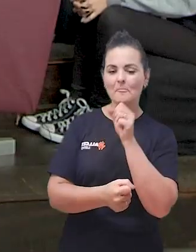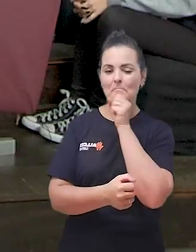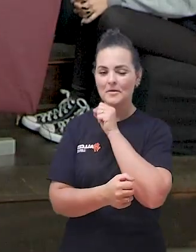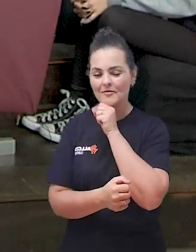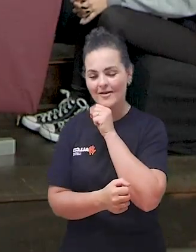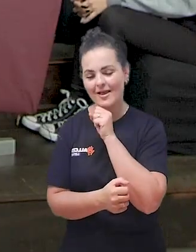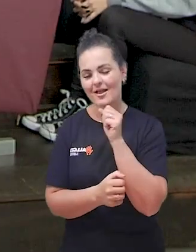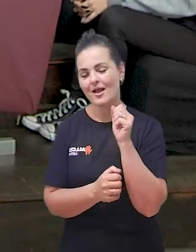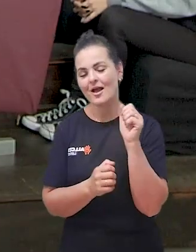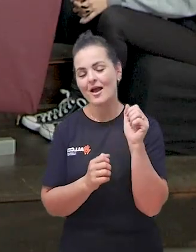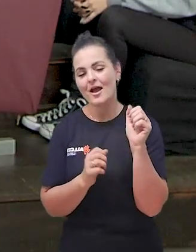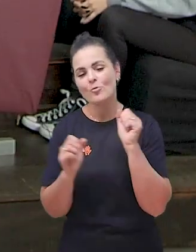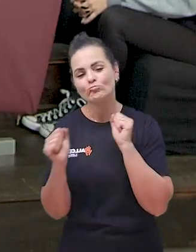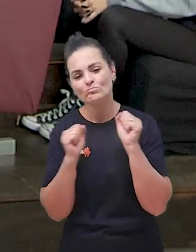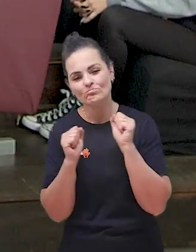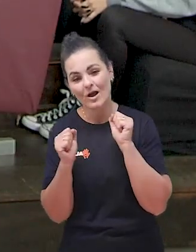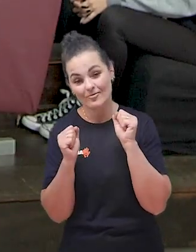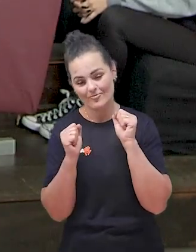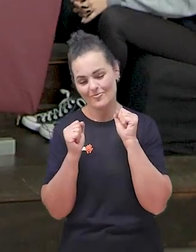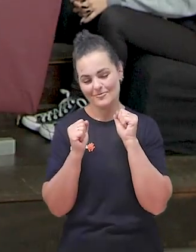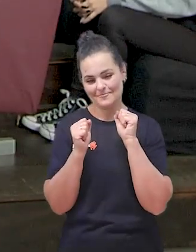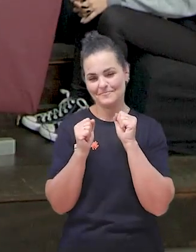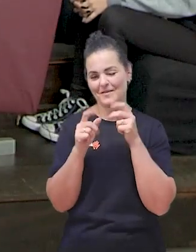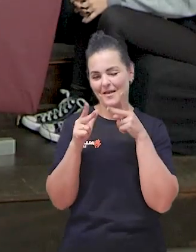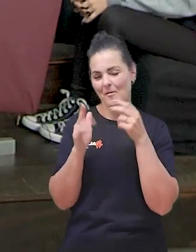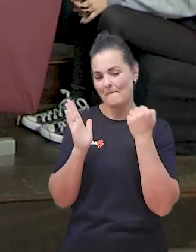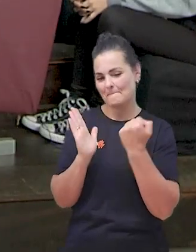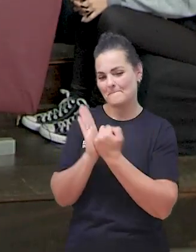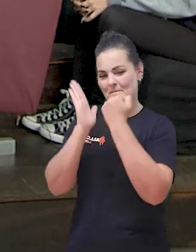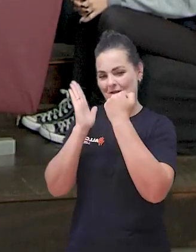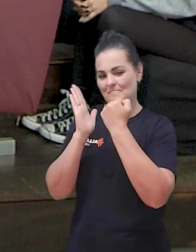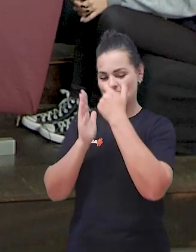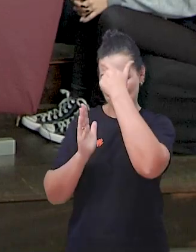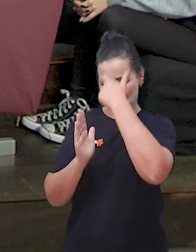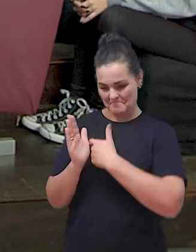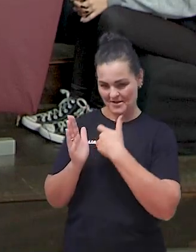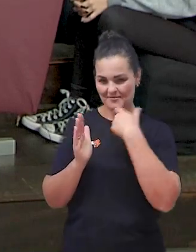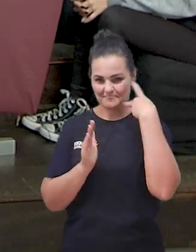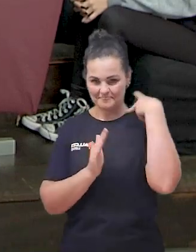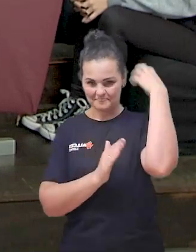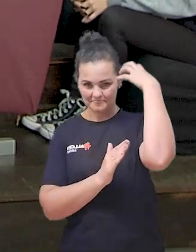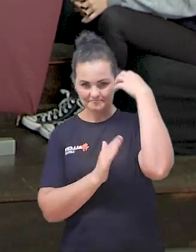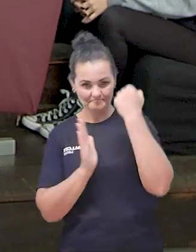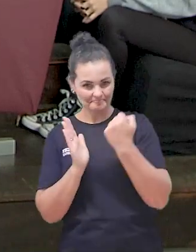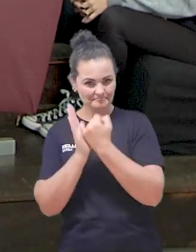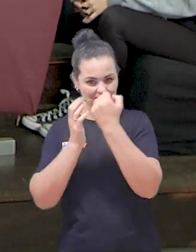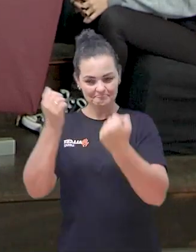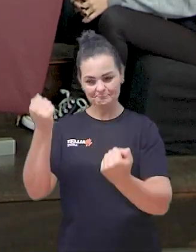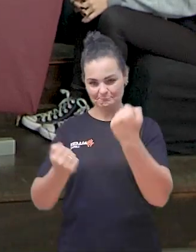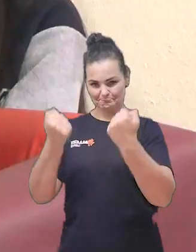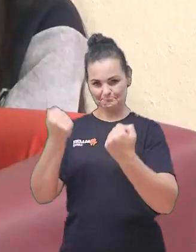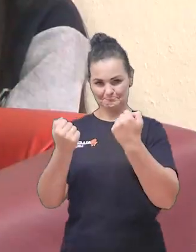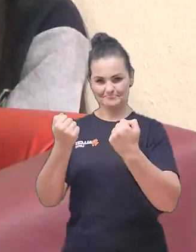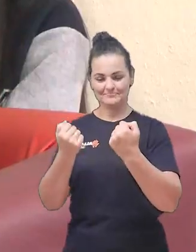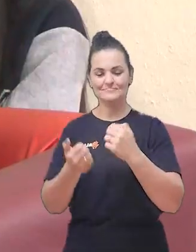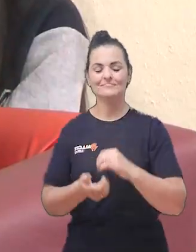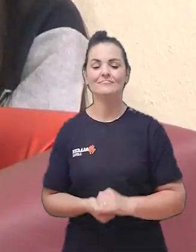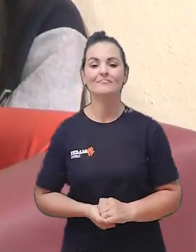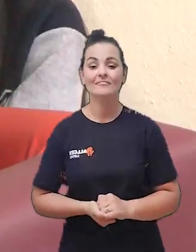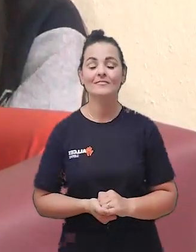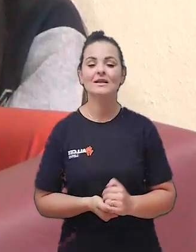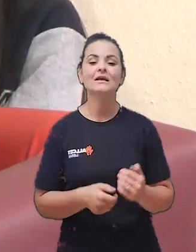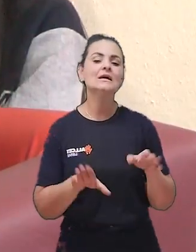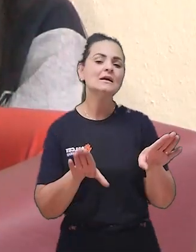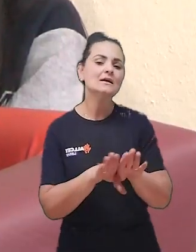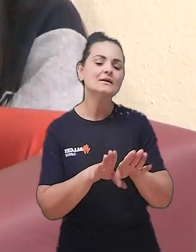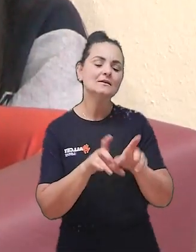é a minha logomarca, minha caminhonete velha. E as pessoas